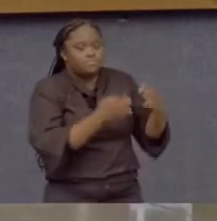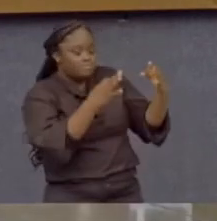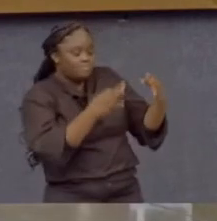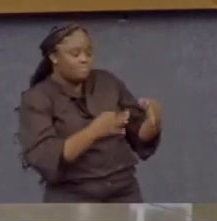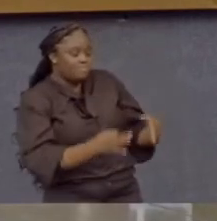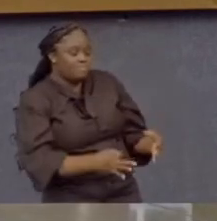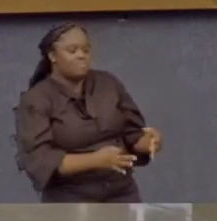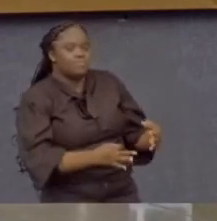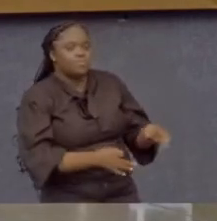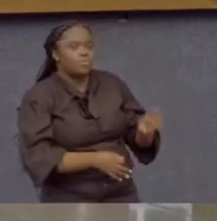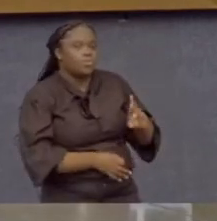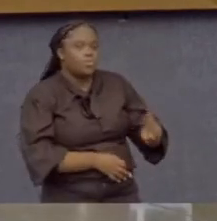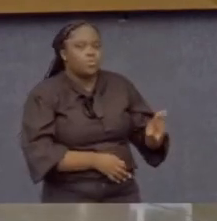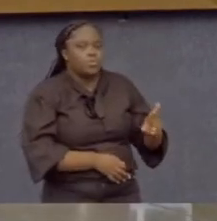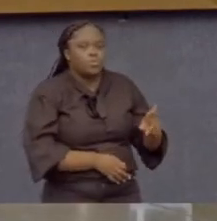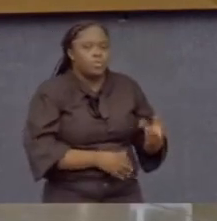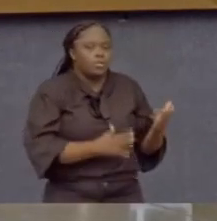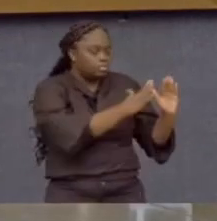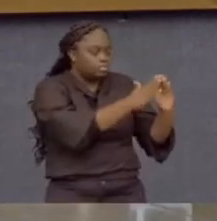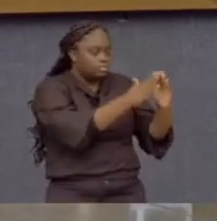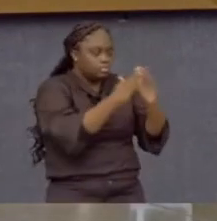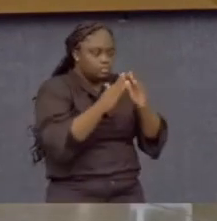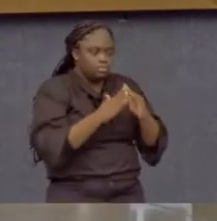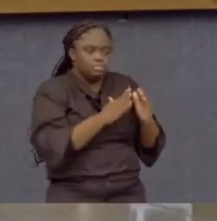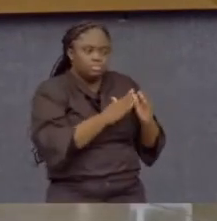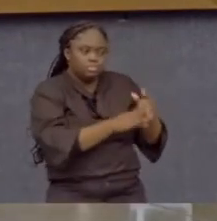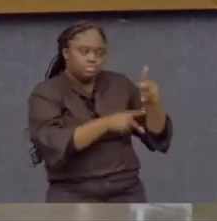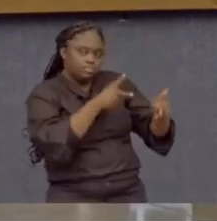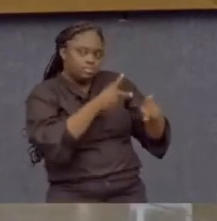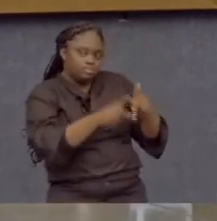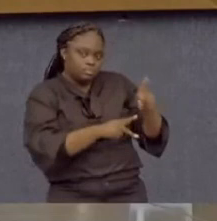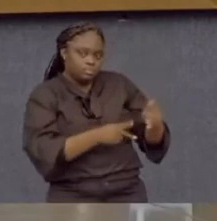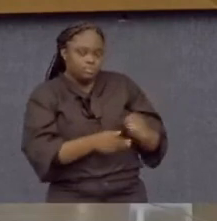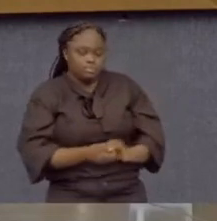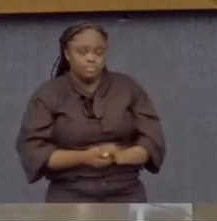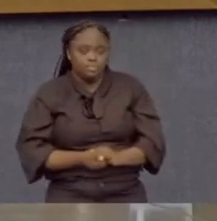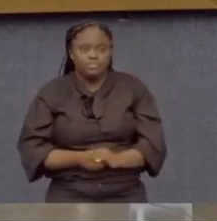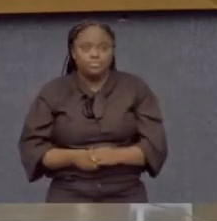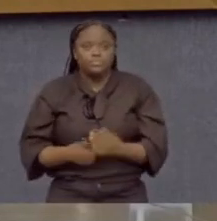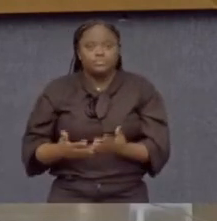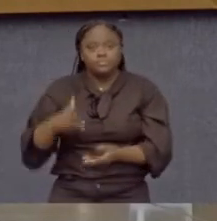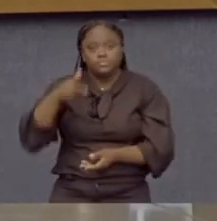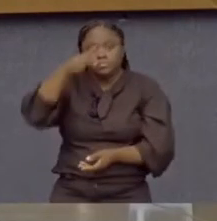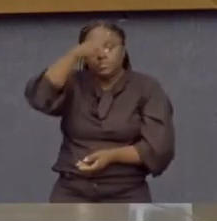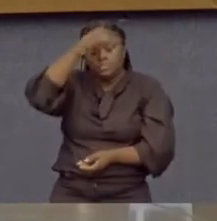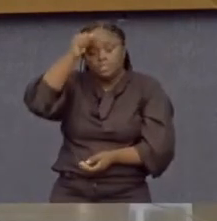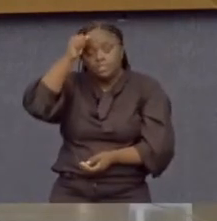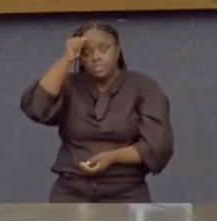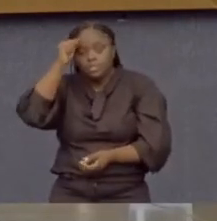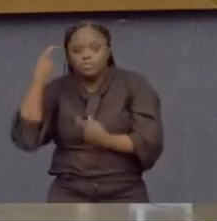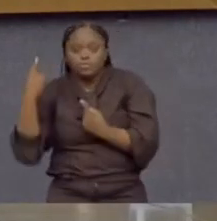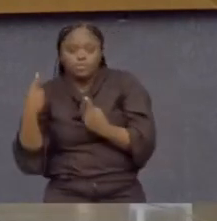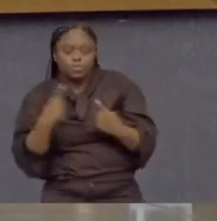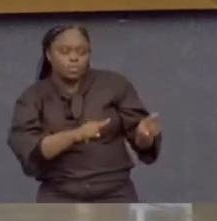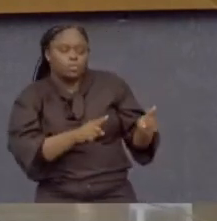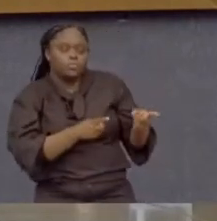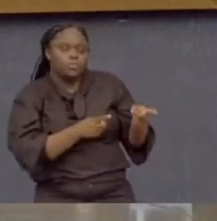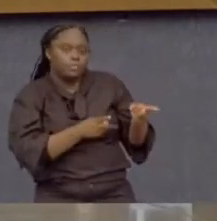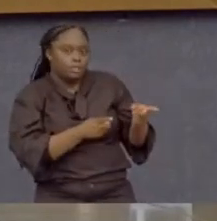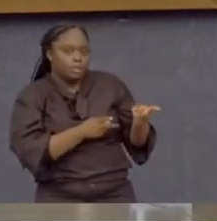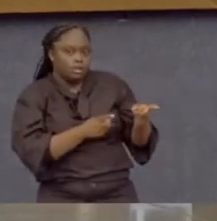não seriam investimentos de moradia popular. Então, a prefeitura foi exatamente contra vender aquela